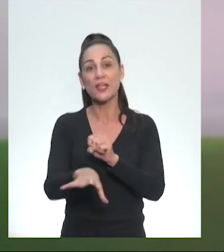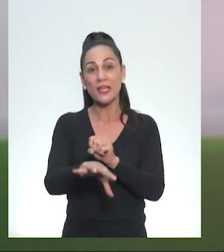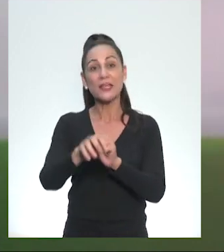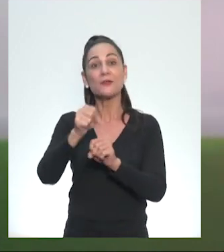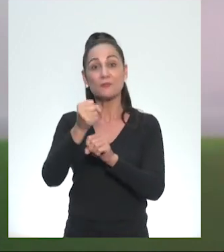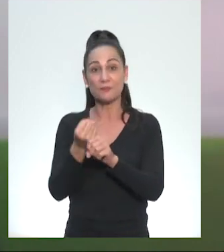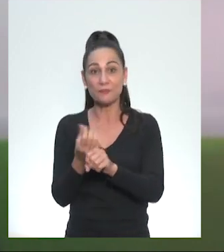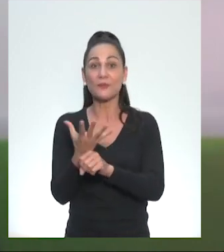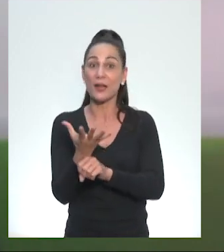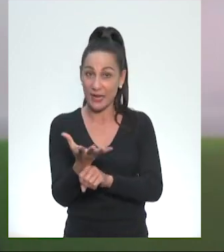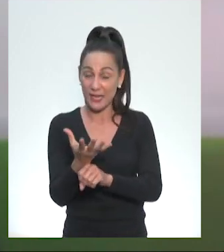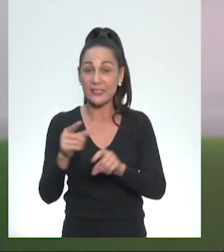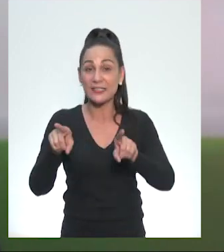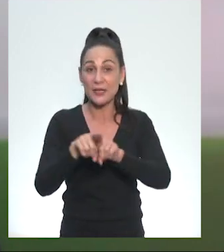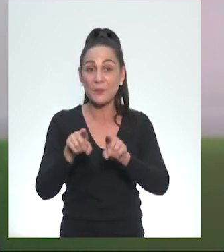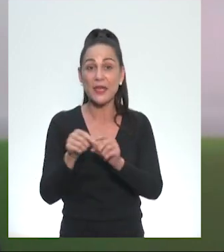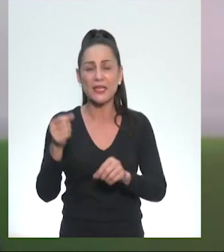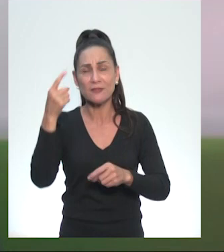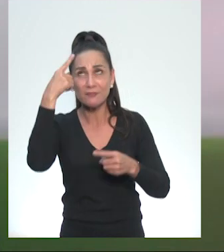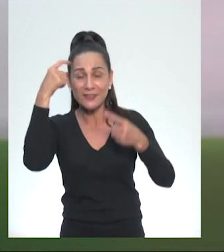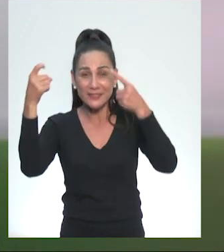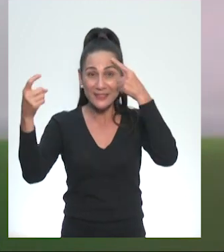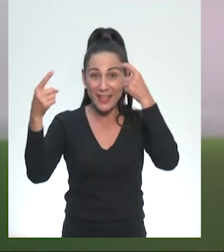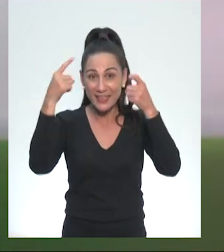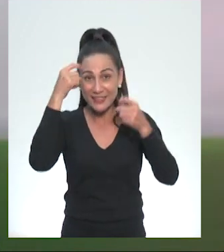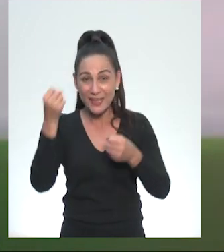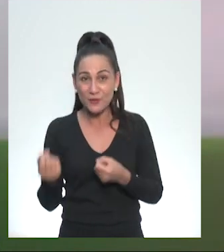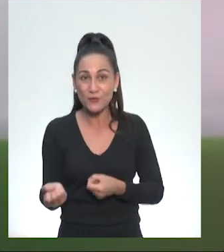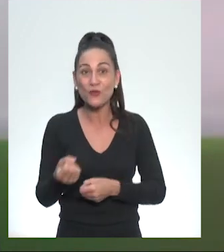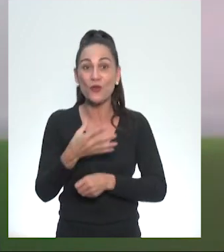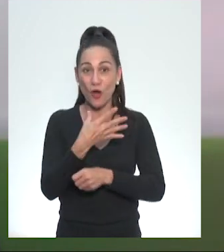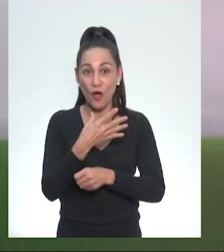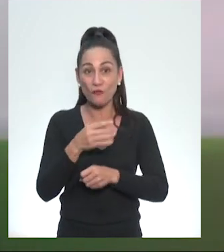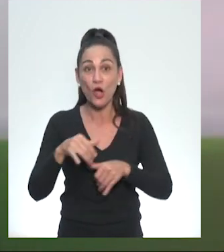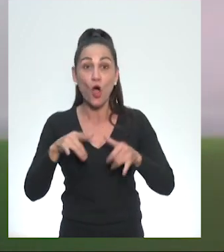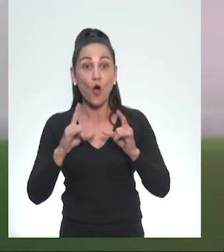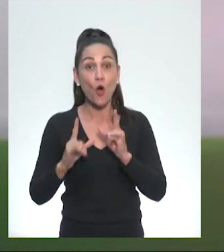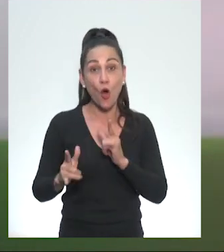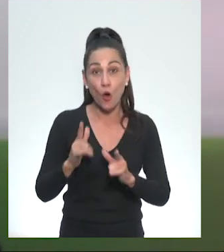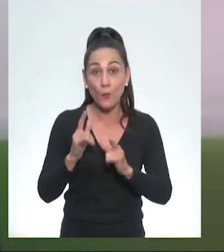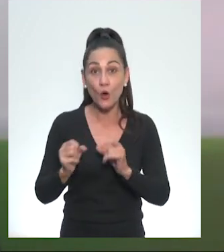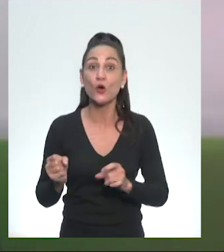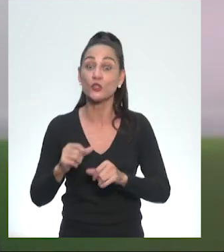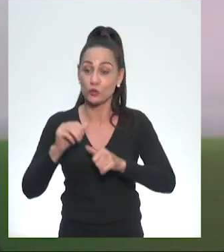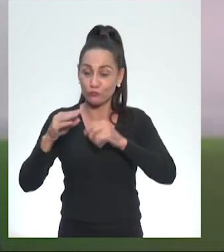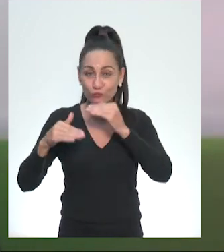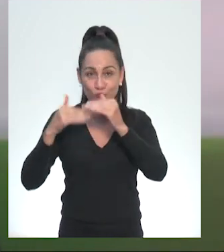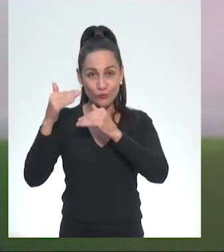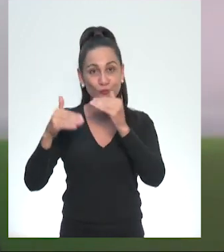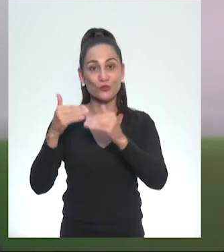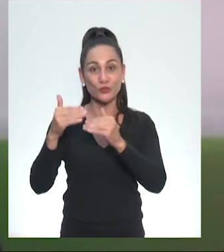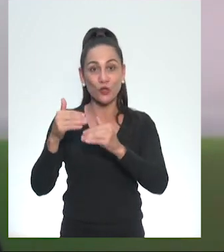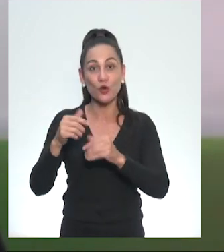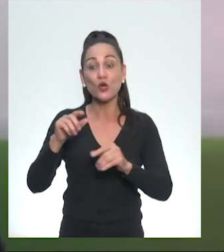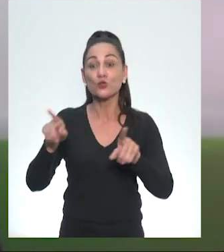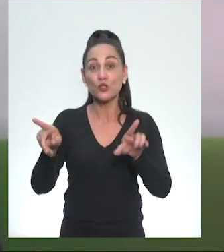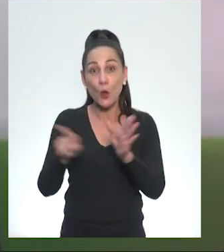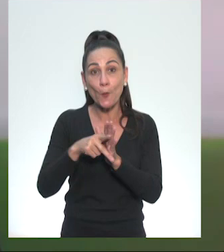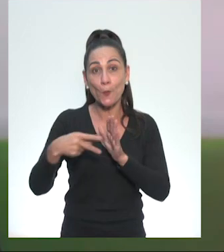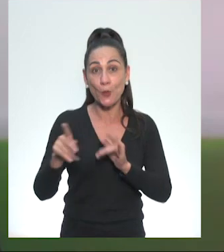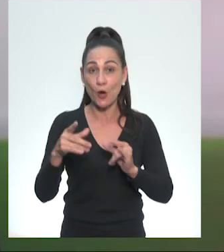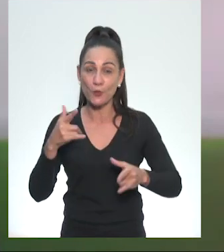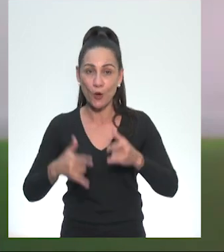O espaço 6 de prototipagem e criatividade, onde vocês vão trabalhar com a robótica, construção do seu próprio robô,